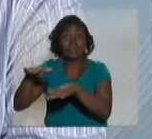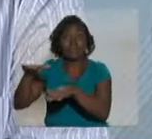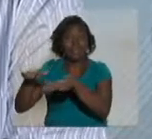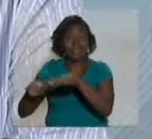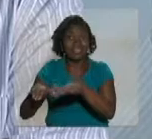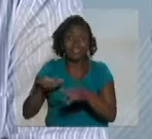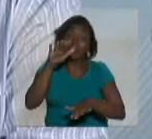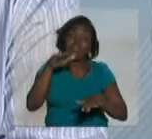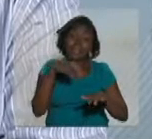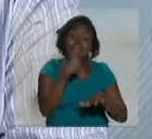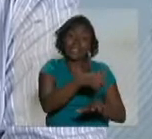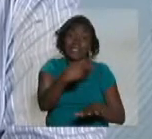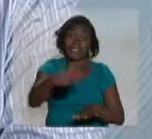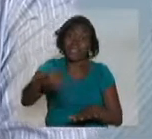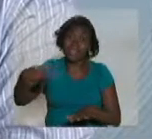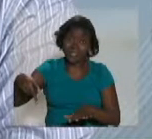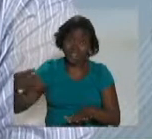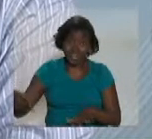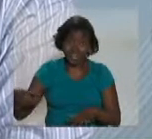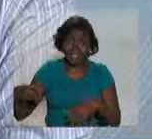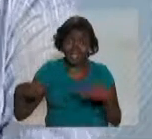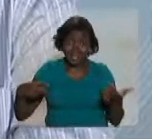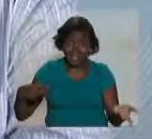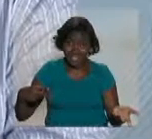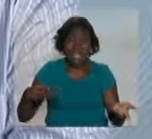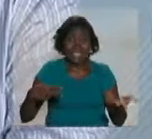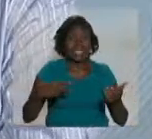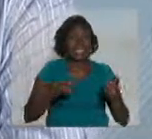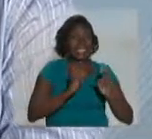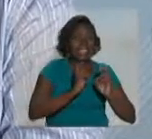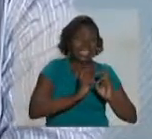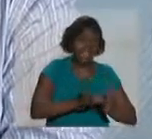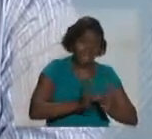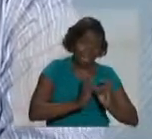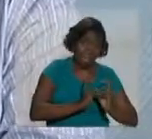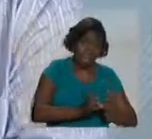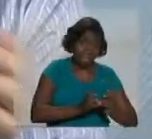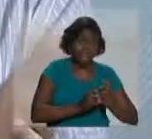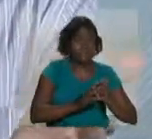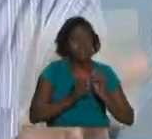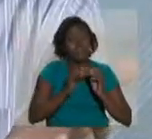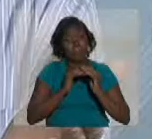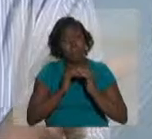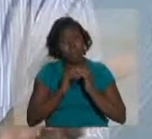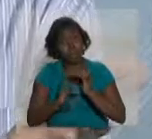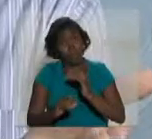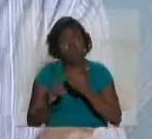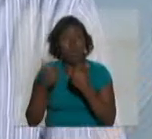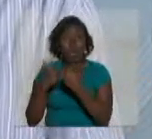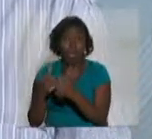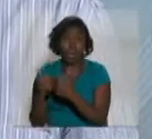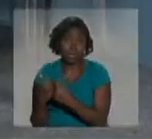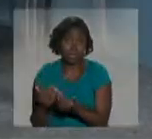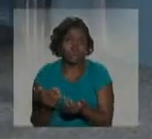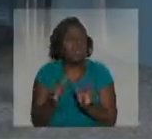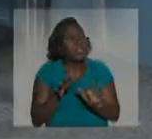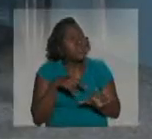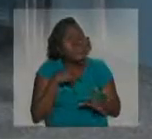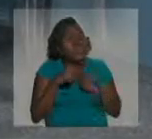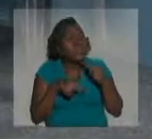do veículo em si, né? do trem, ou a composição do metrô e do ônibus. Mas uma dúvida